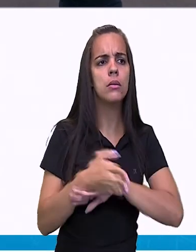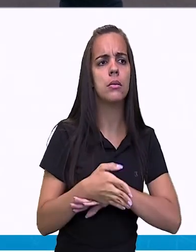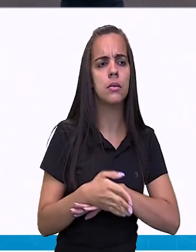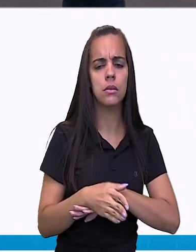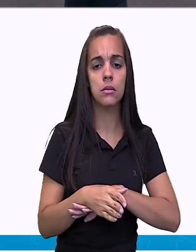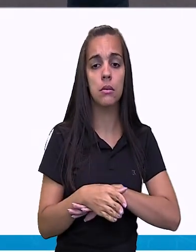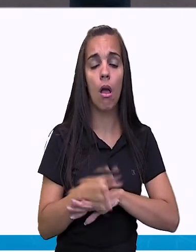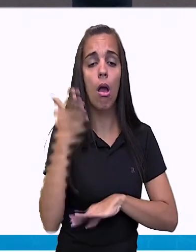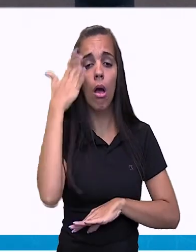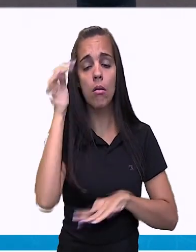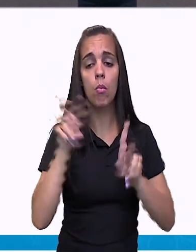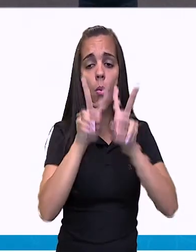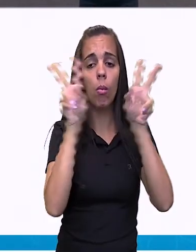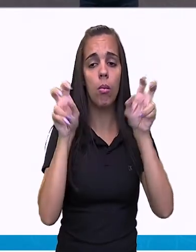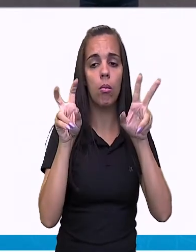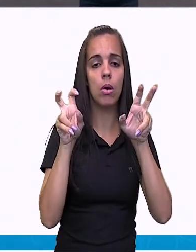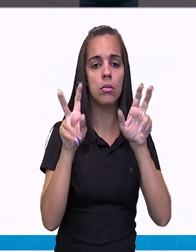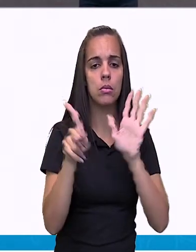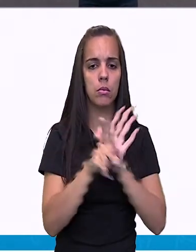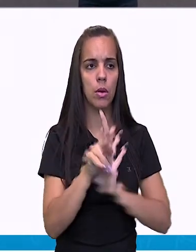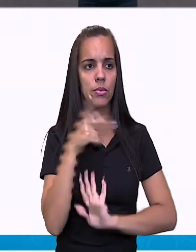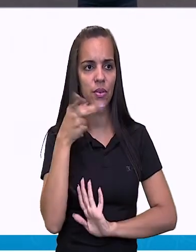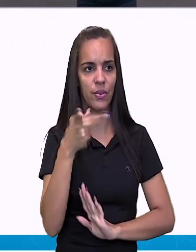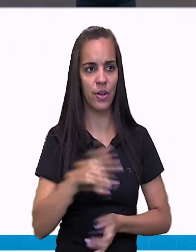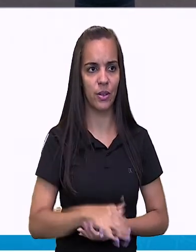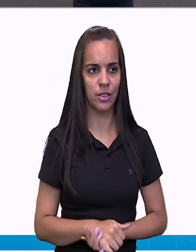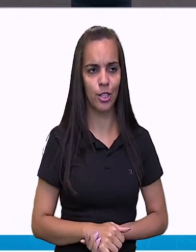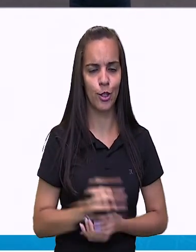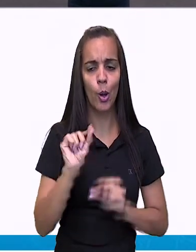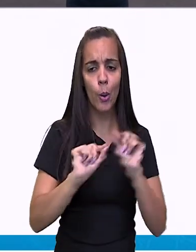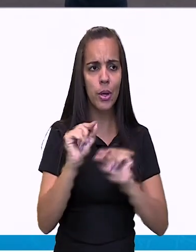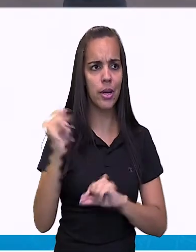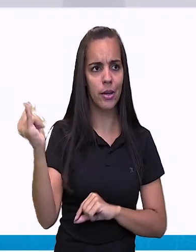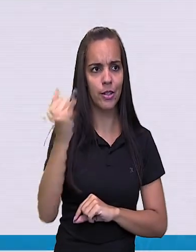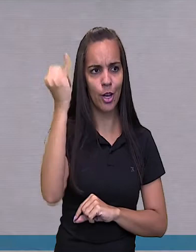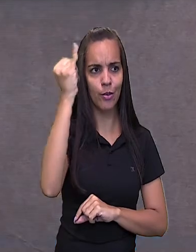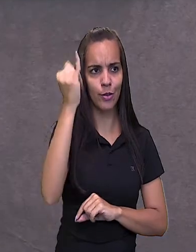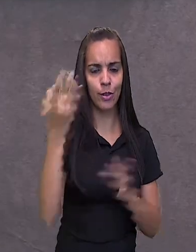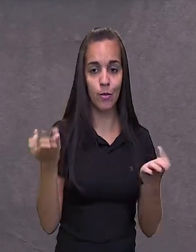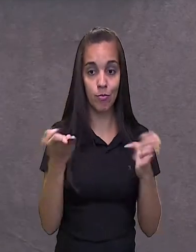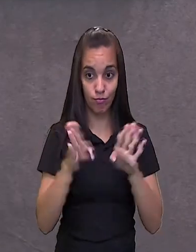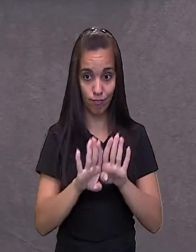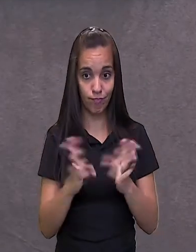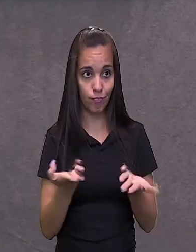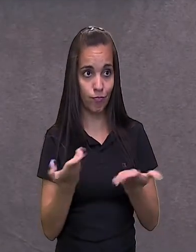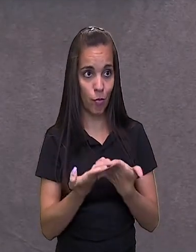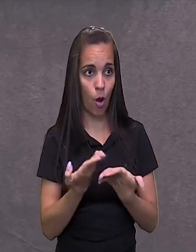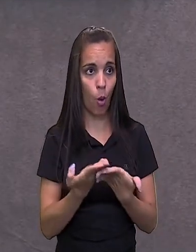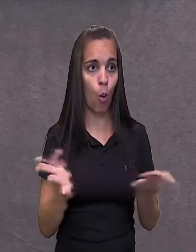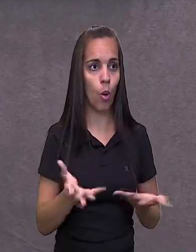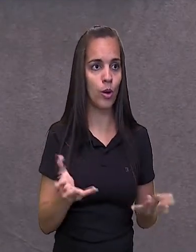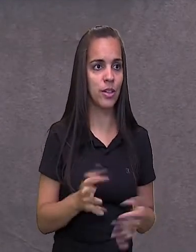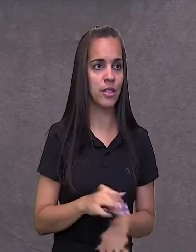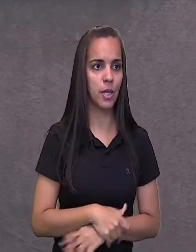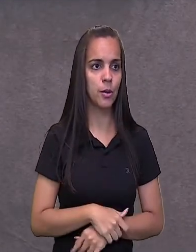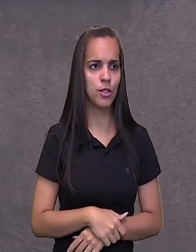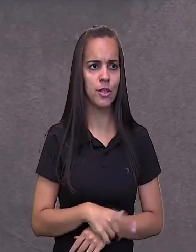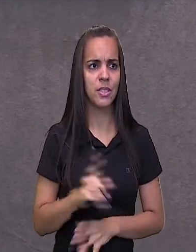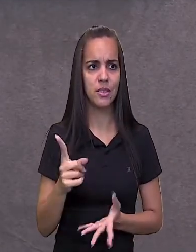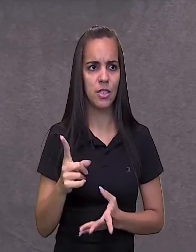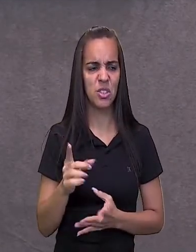argumento que vai ser utilizado, tá? Então, o que é importante para a gente fechar a nossa aula, né? Não é uma